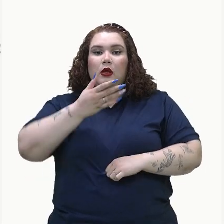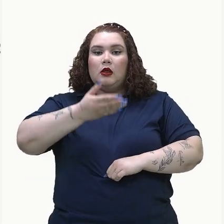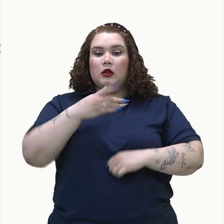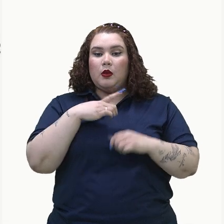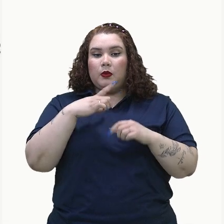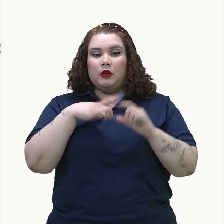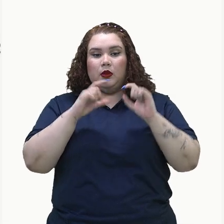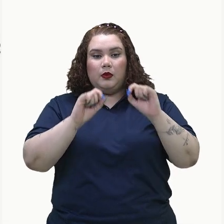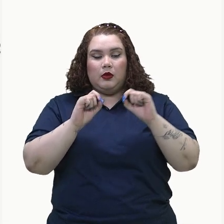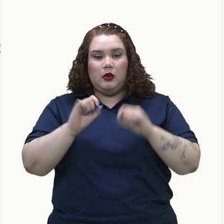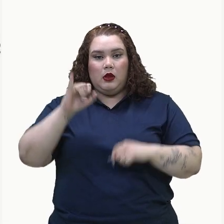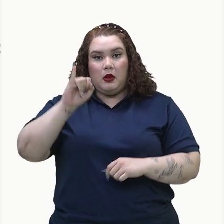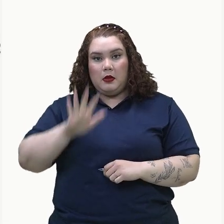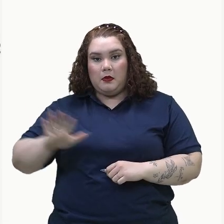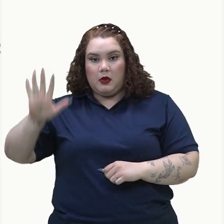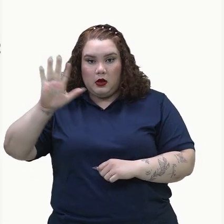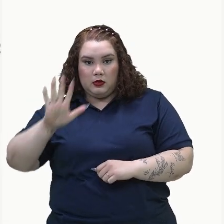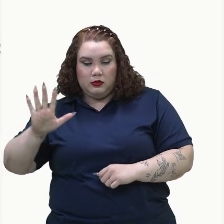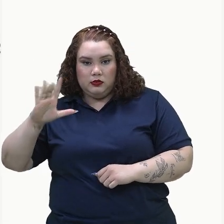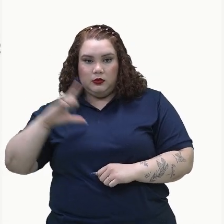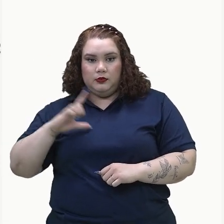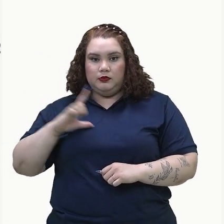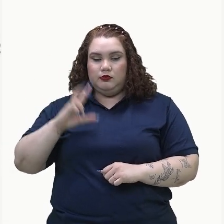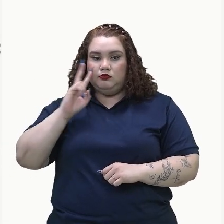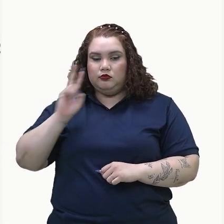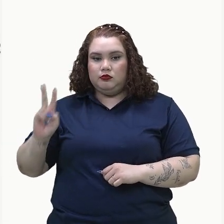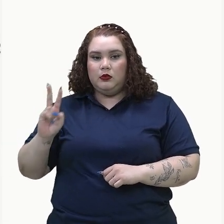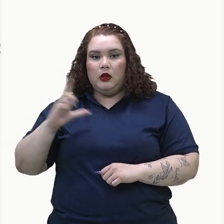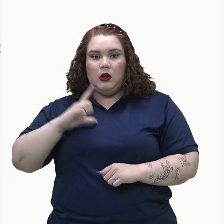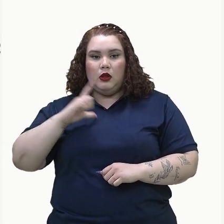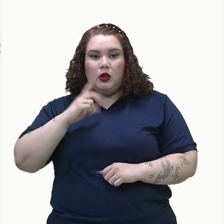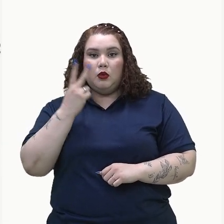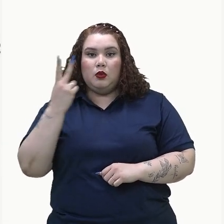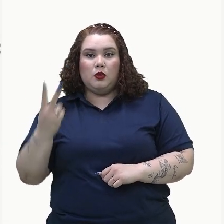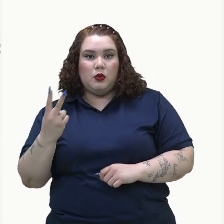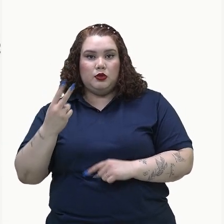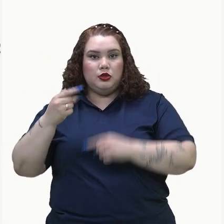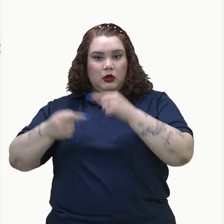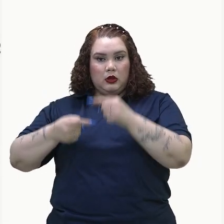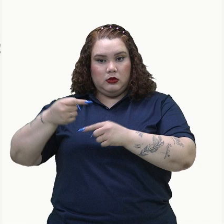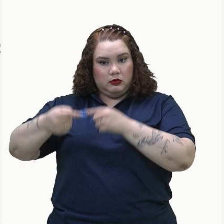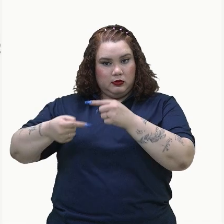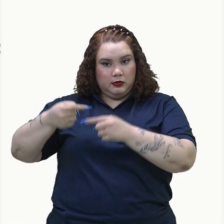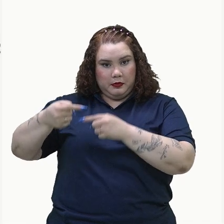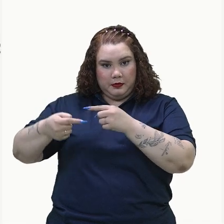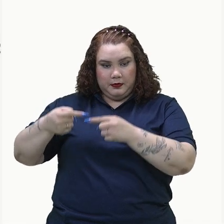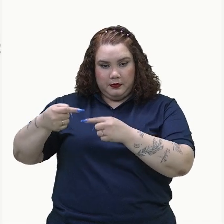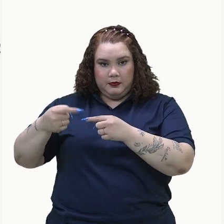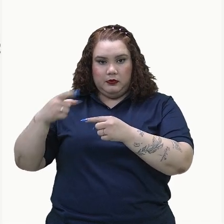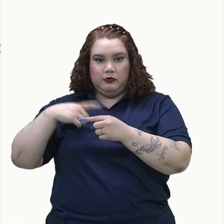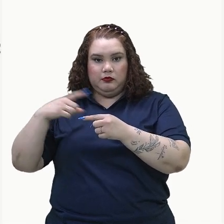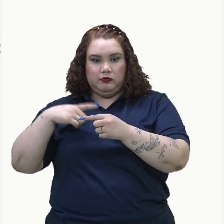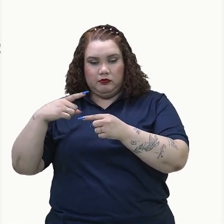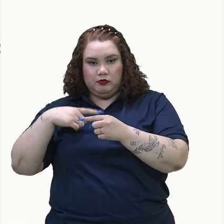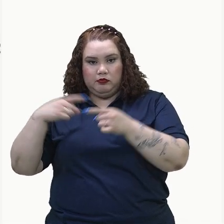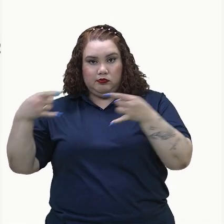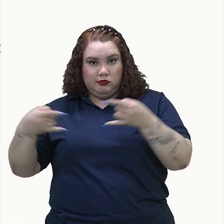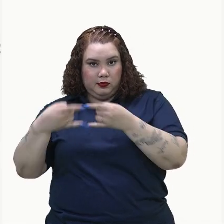da imagem que você vê, eu tenho dois resistores associados em paralelo.